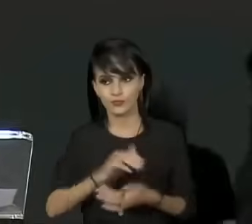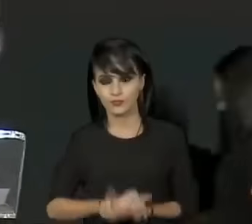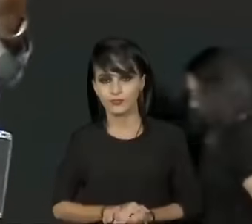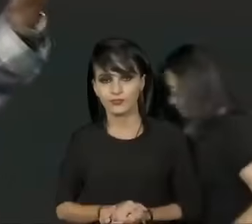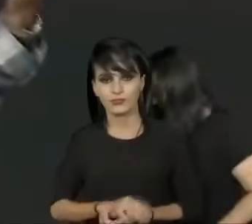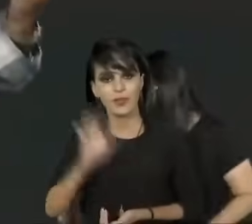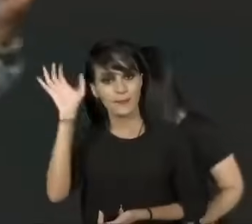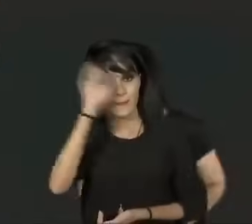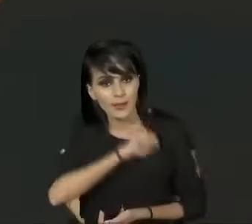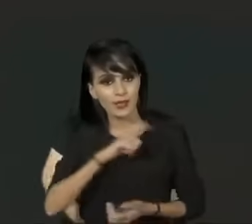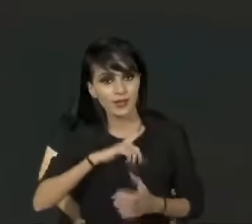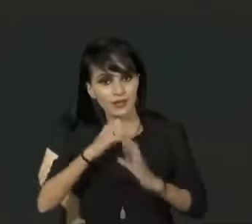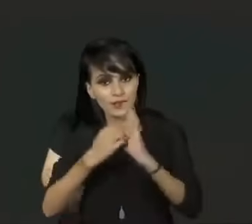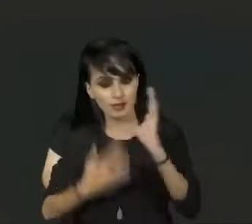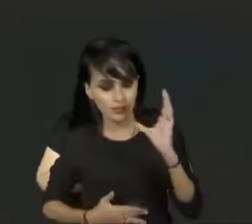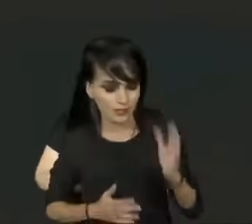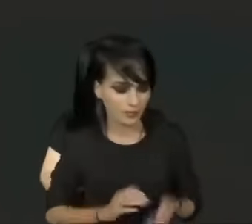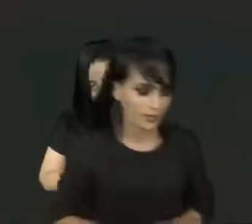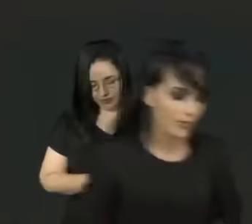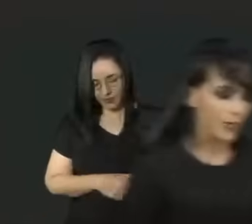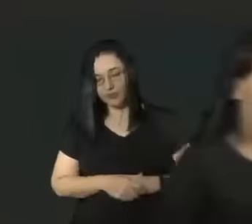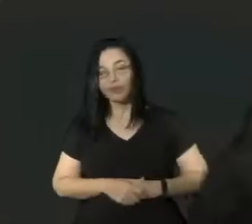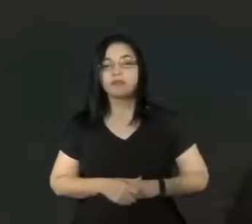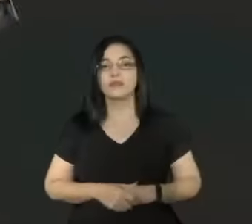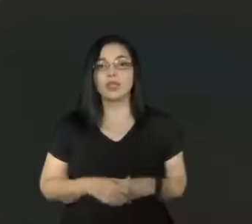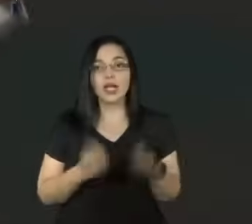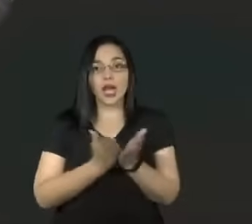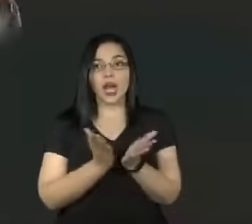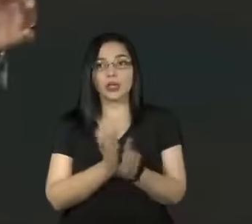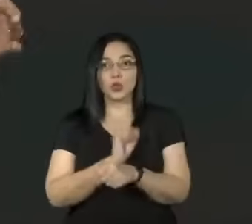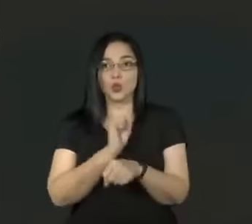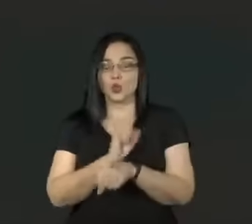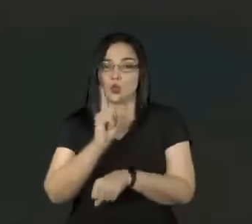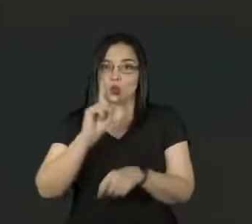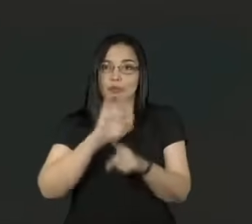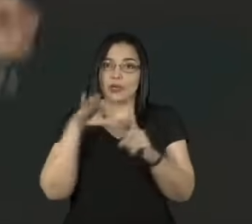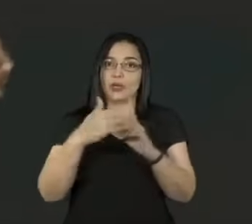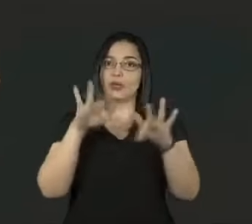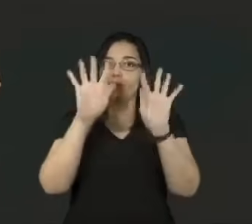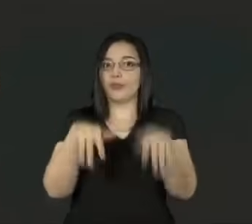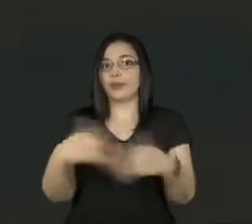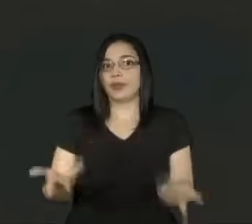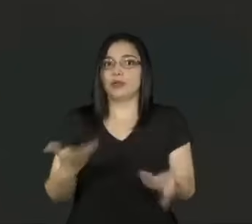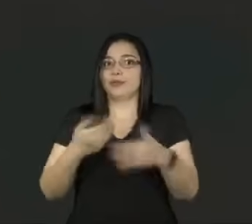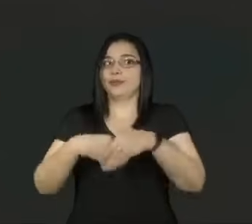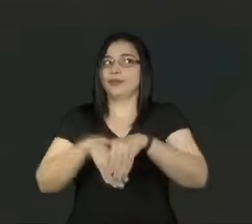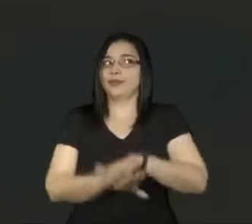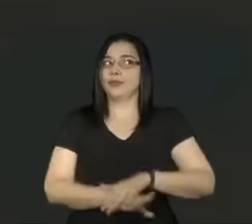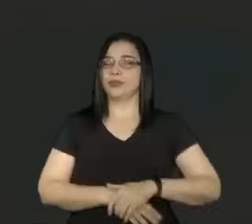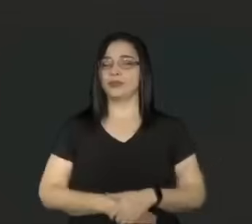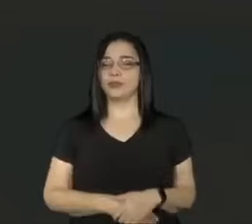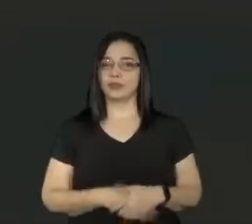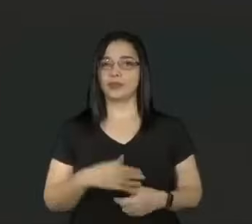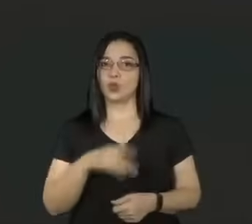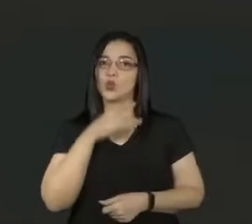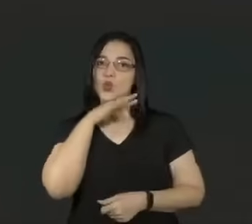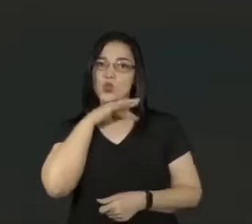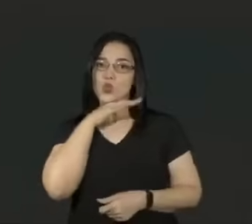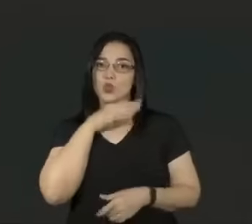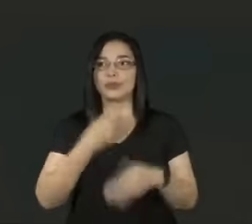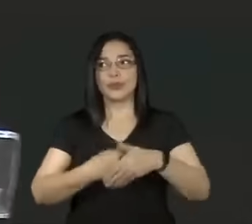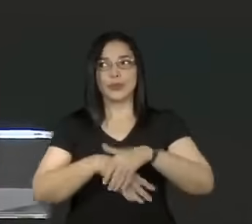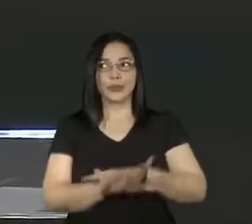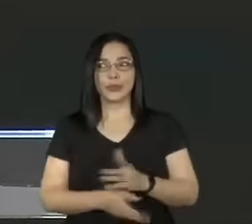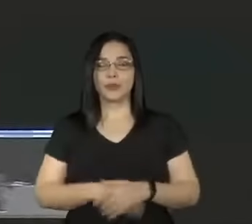aprenda a não ter uma característica ruim crente que não espera culto acabar Mania sabe a mania